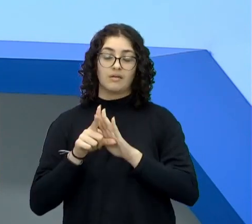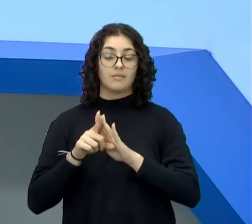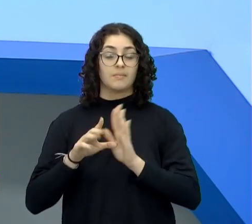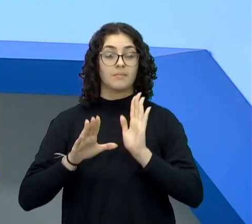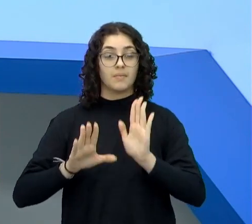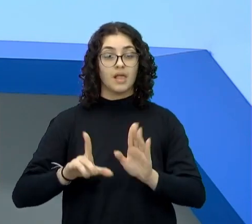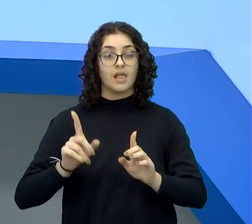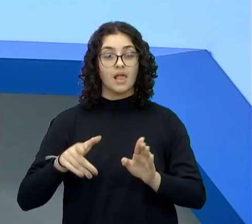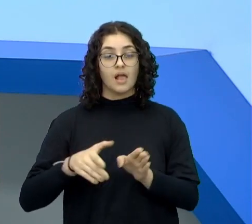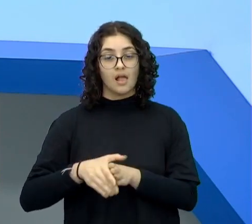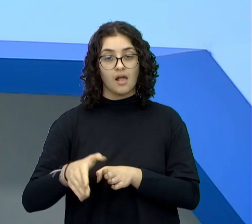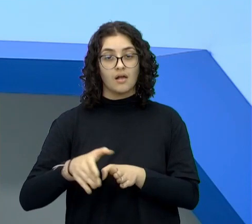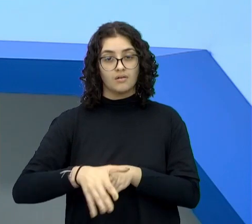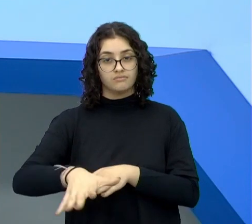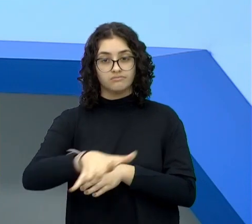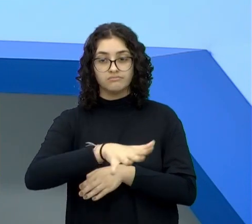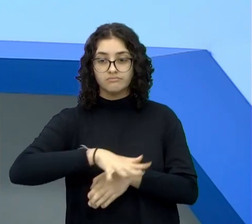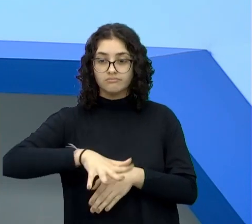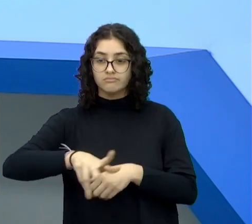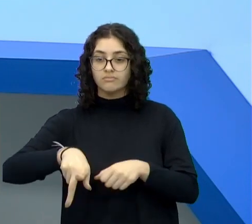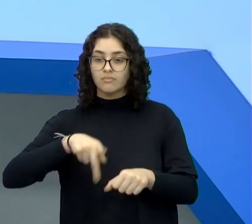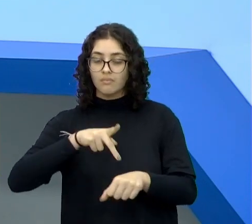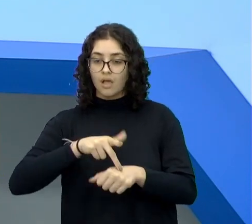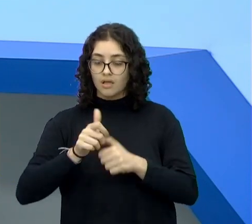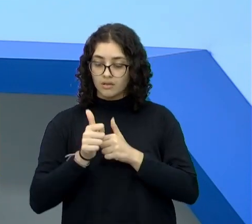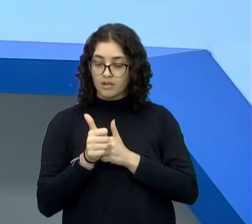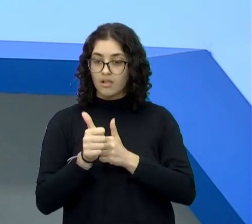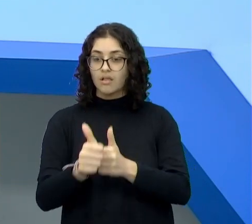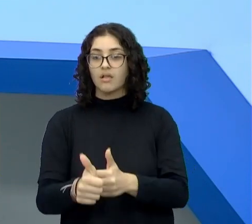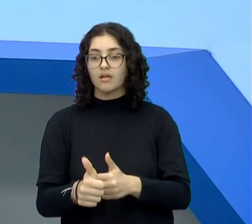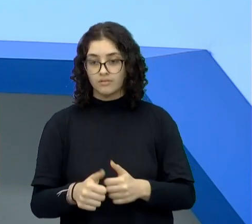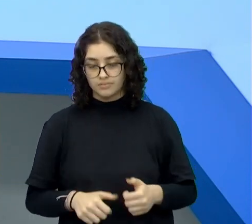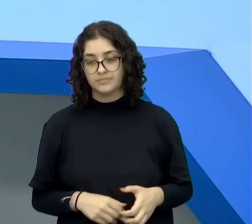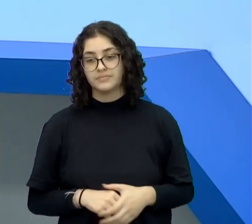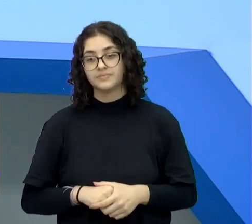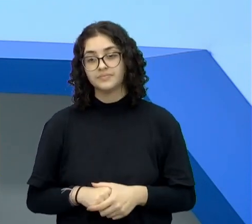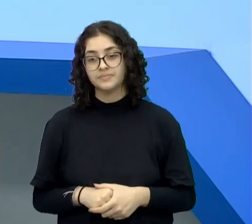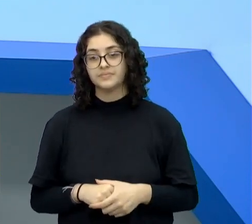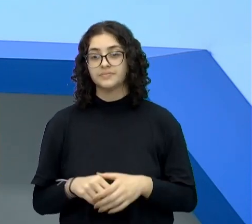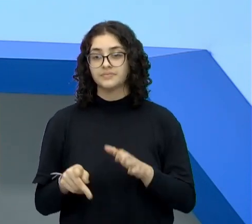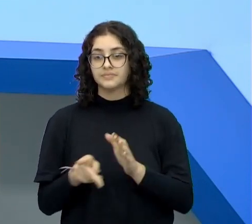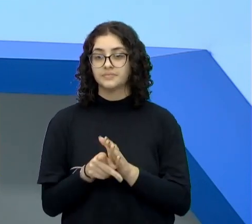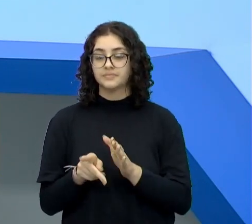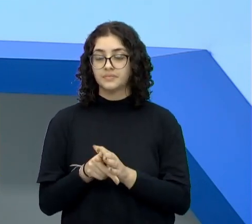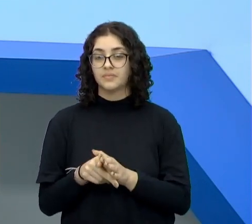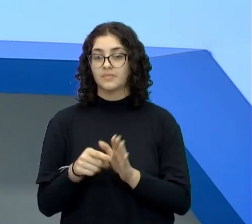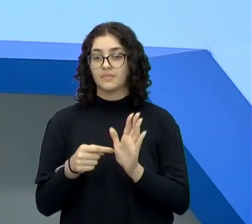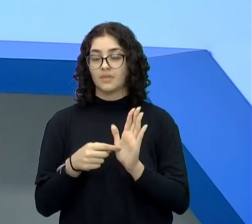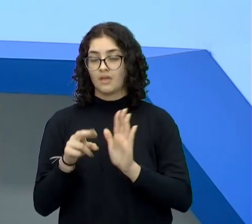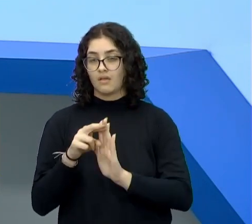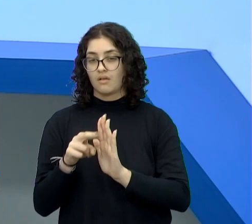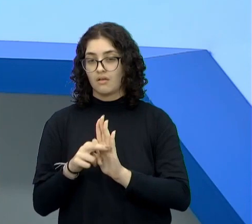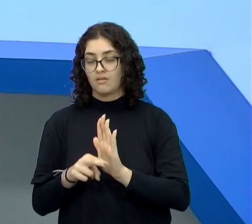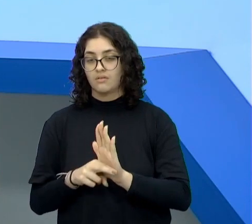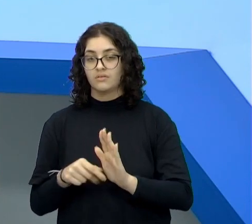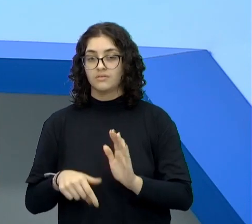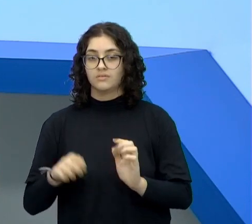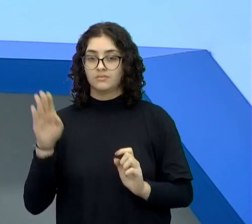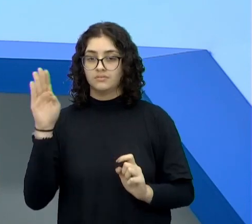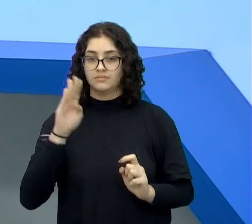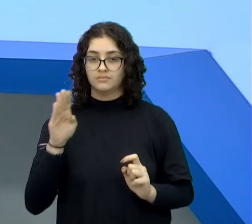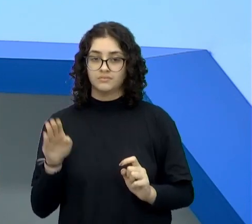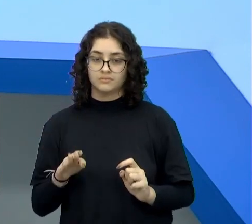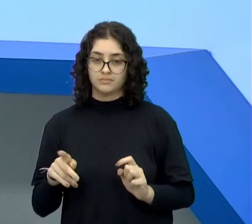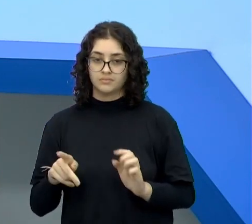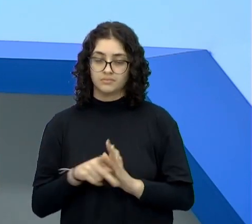uma recomendação para que os países, né, sigam, né, aquelas diretrizes, aquelas regras. E o Brasil,